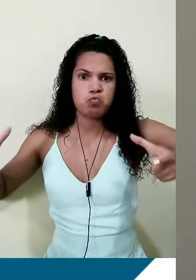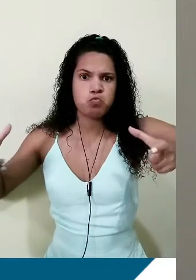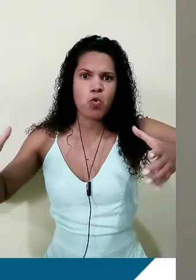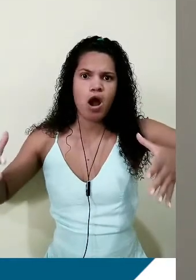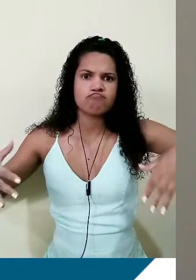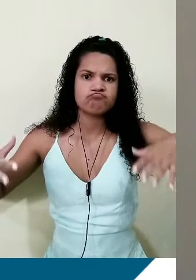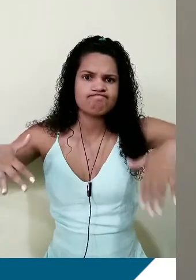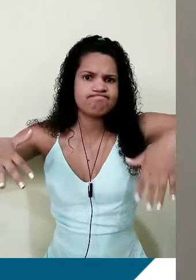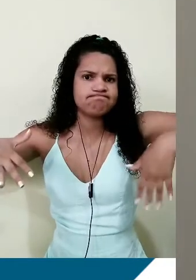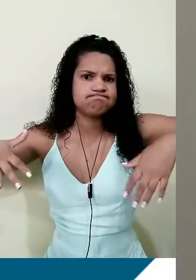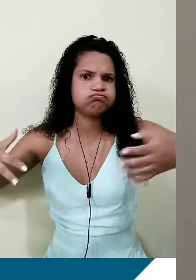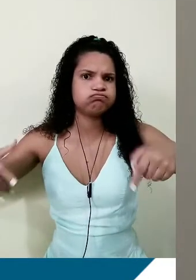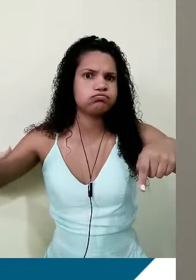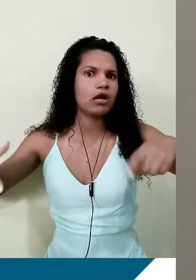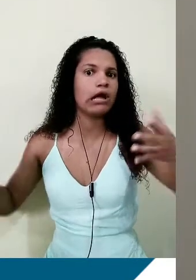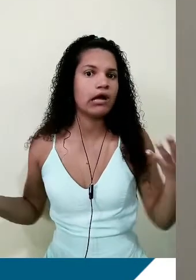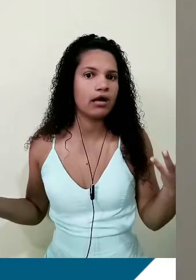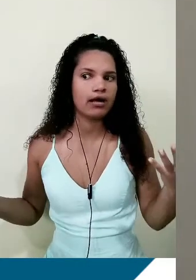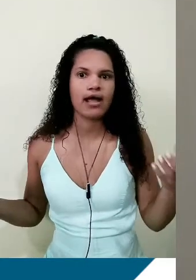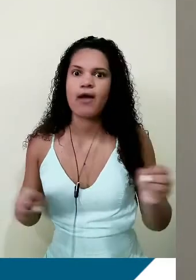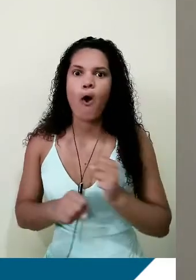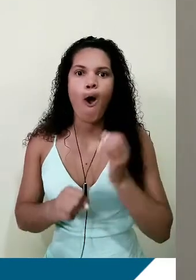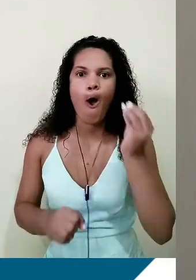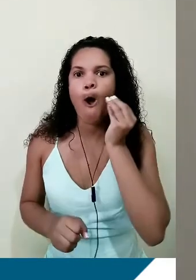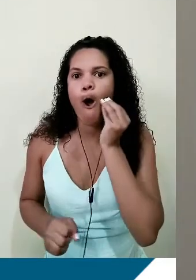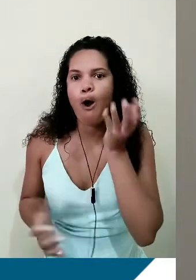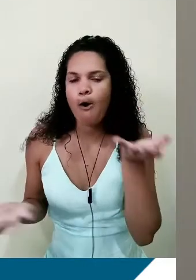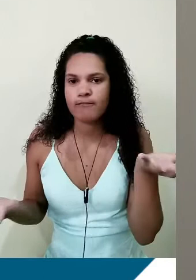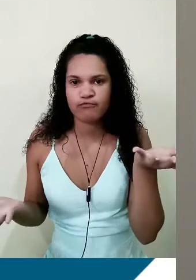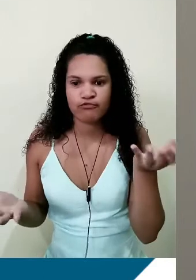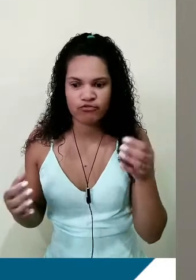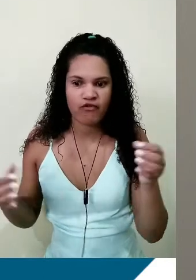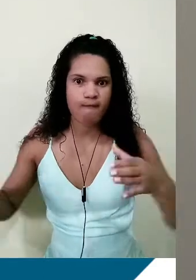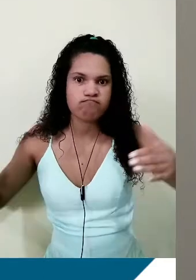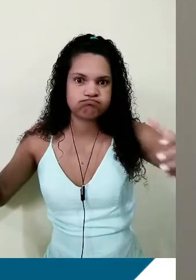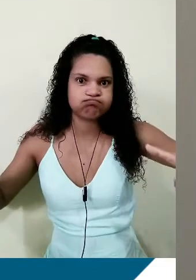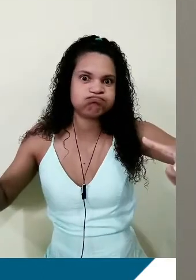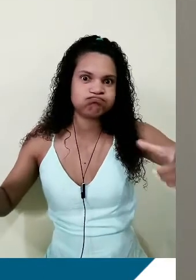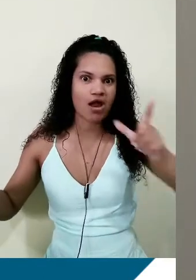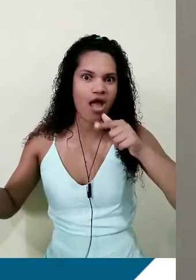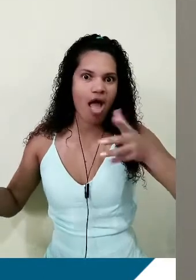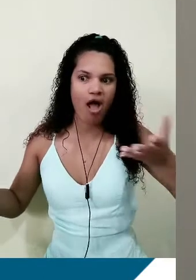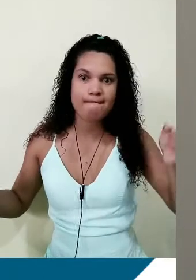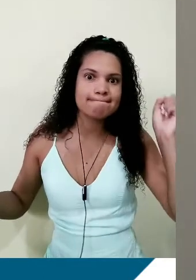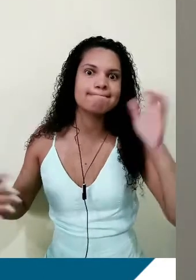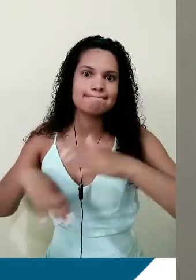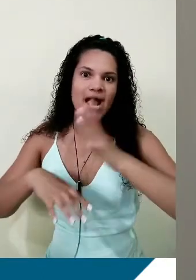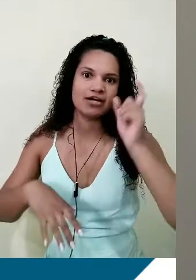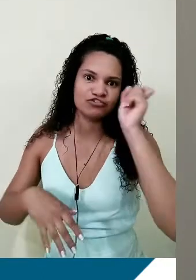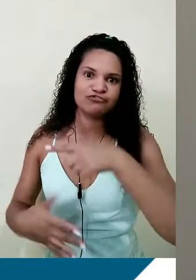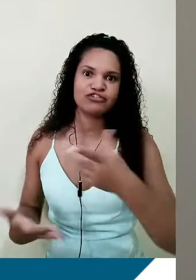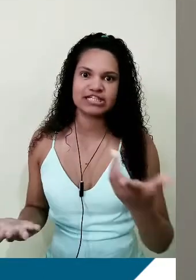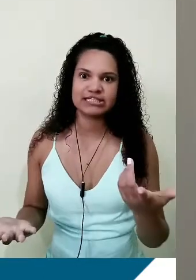Evidentemente que a piscina ela é mais difícil de ser esquentada, assim como é mais difícil